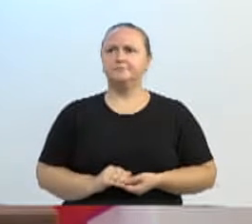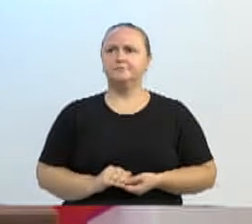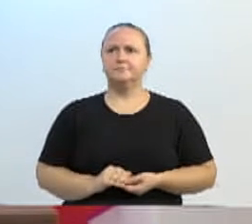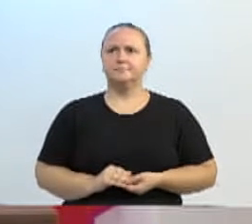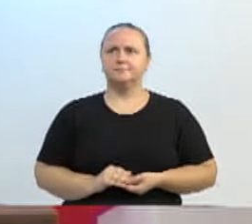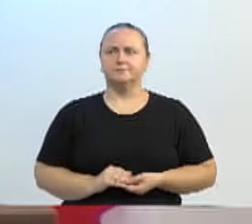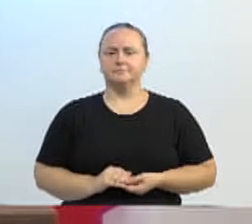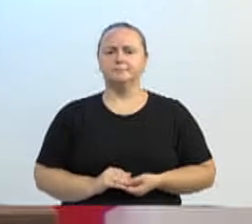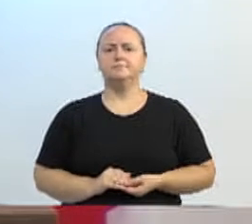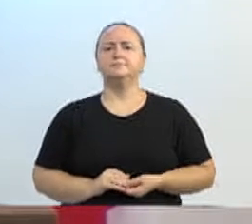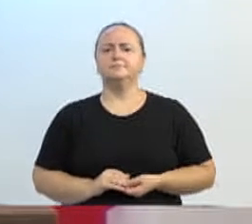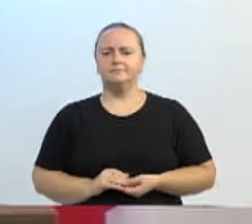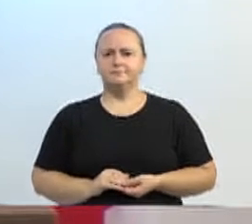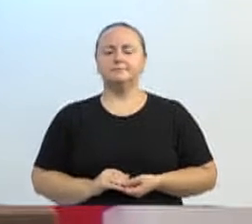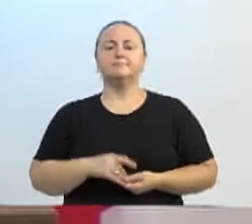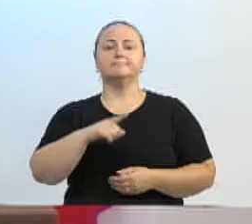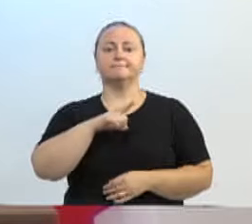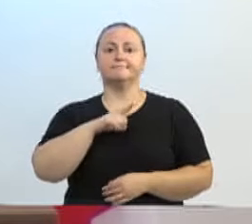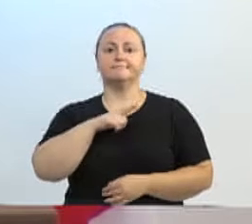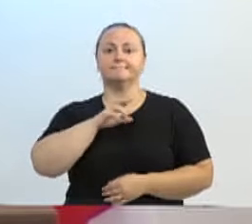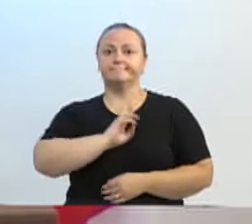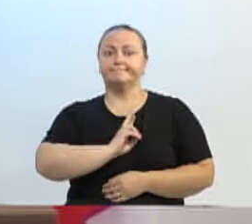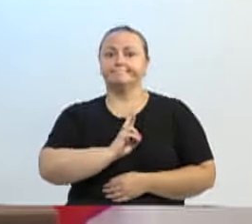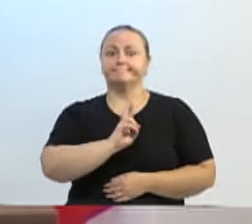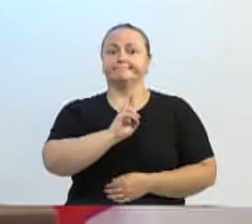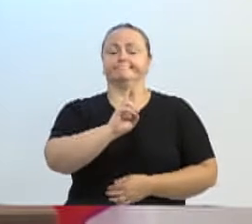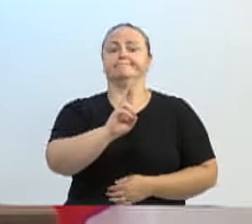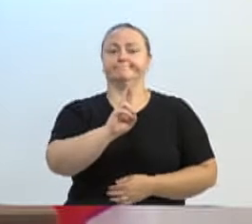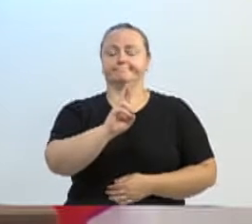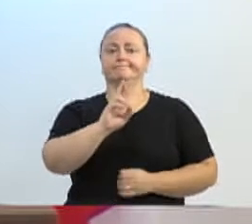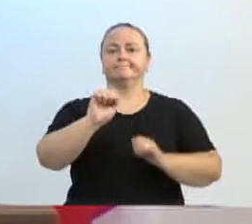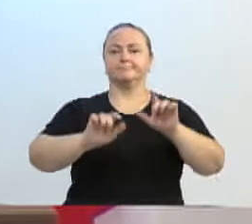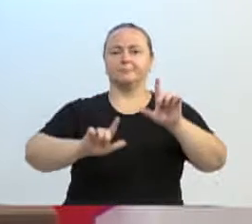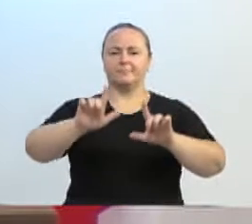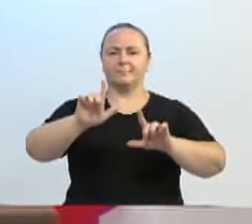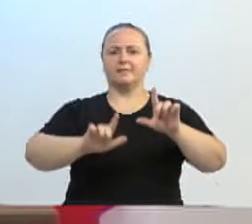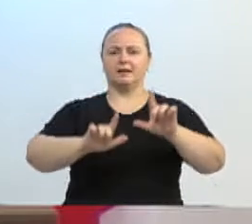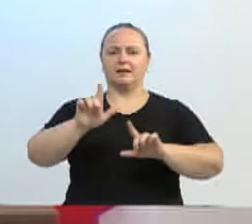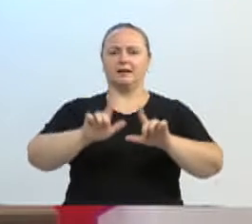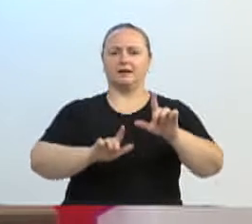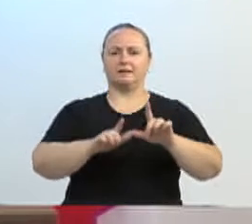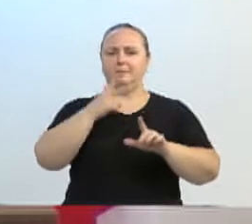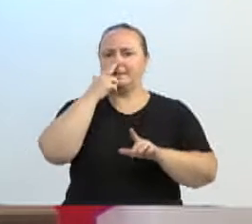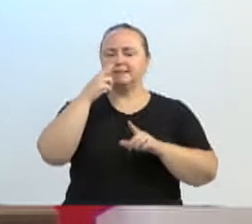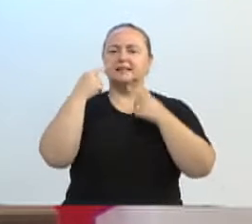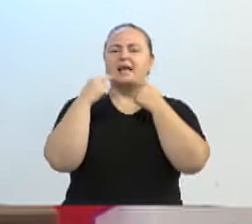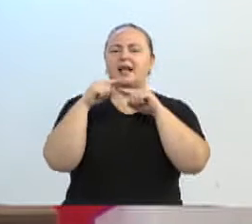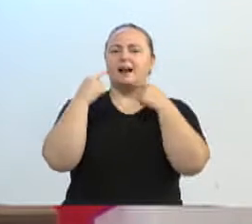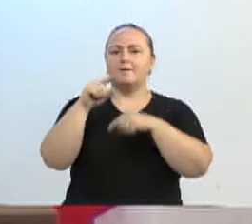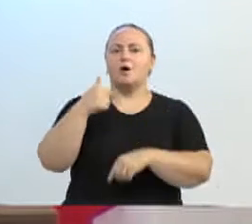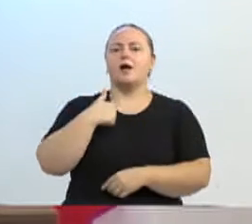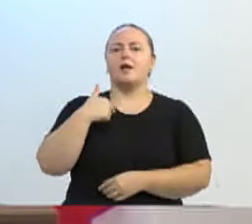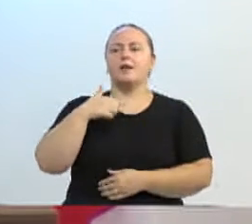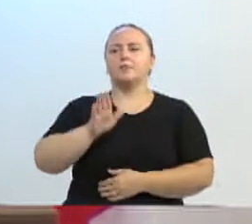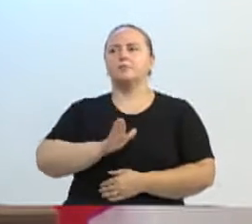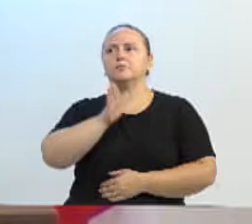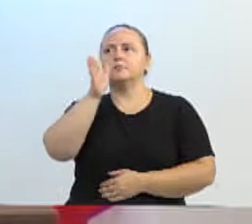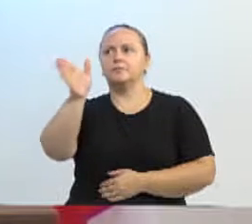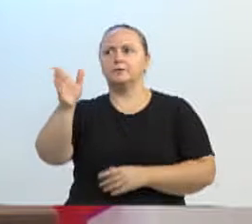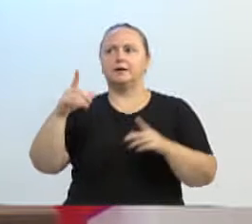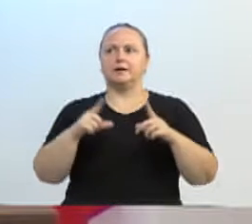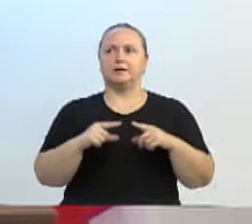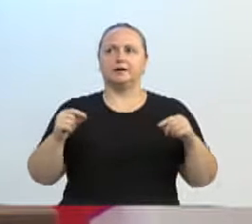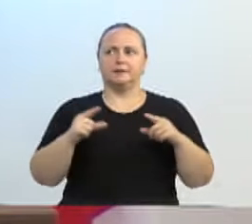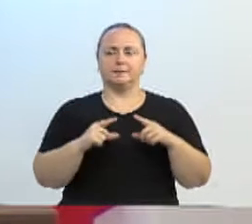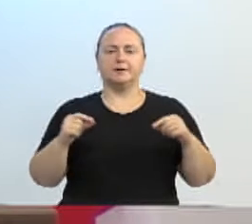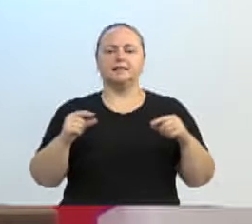do representante que se diz de imprensa, fez uma crítica da minha viagem à Brasília, mas eu vou responder